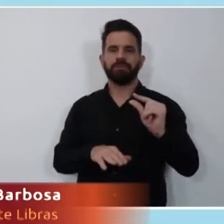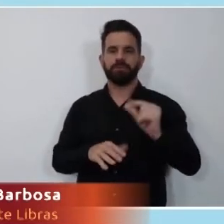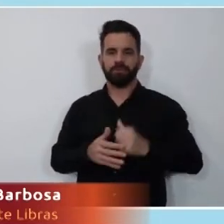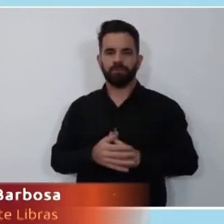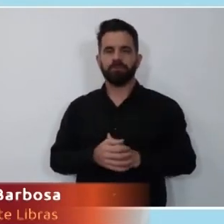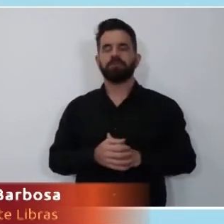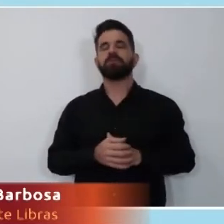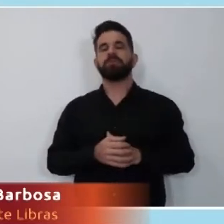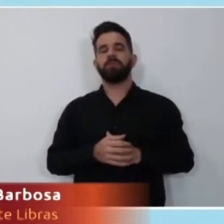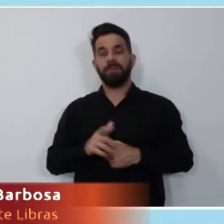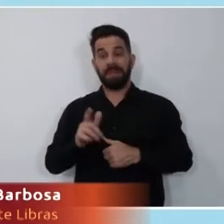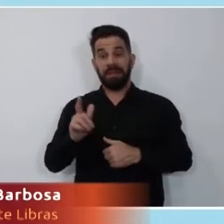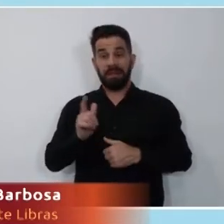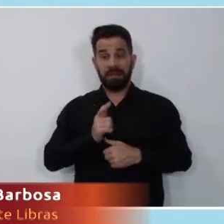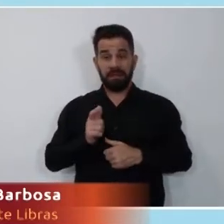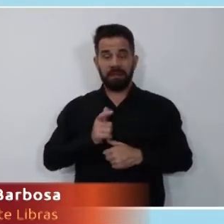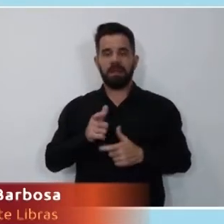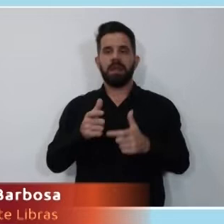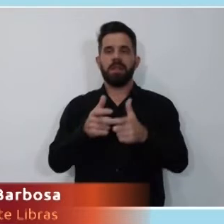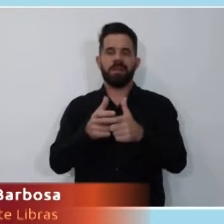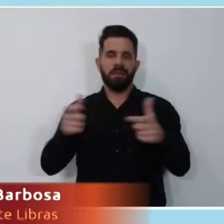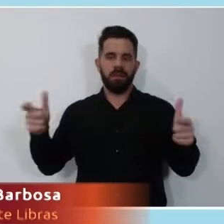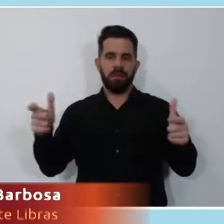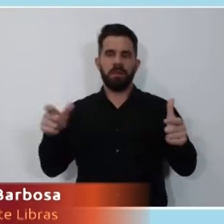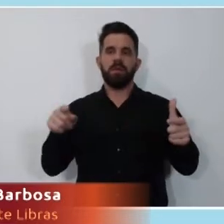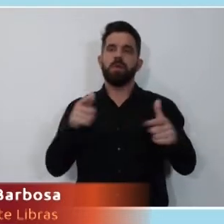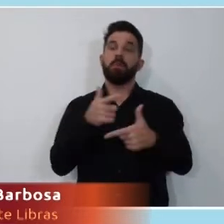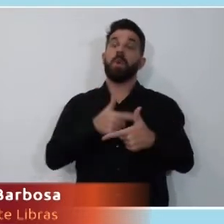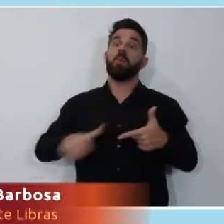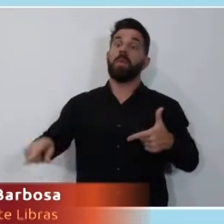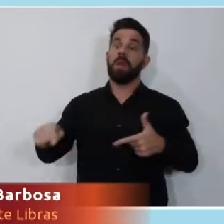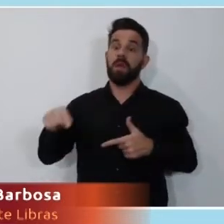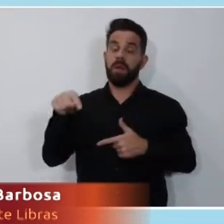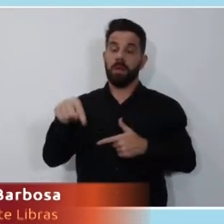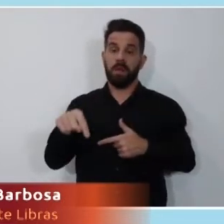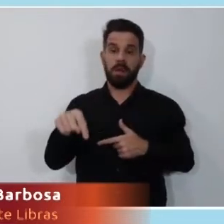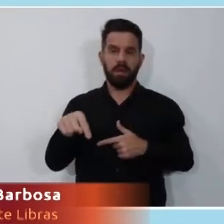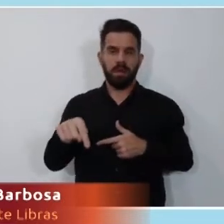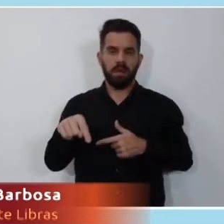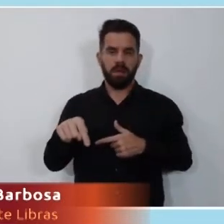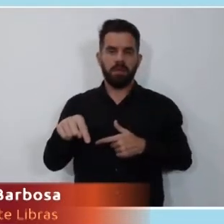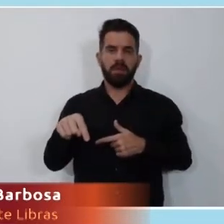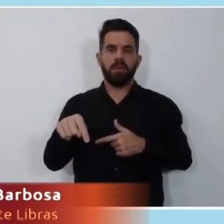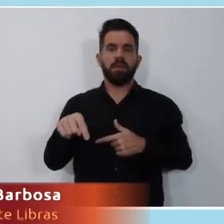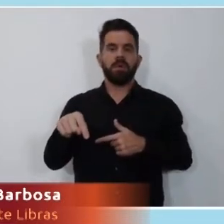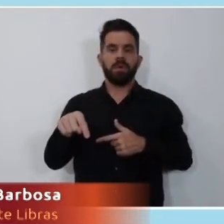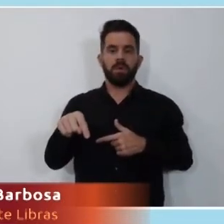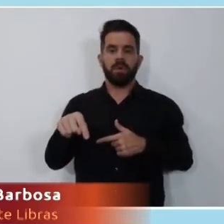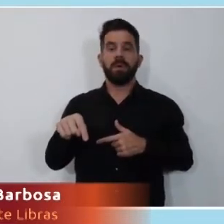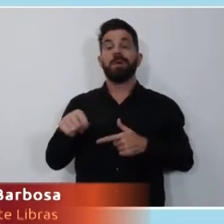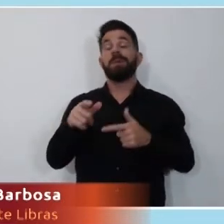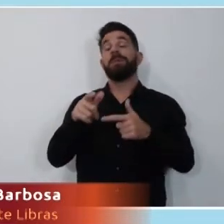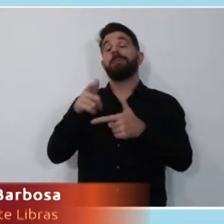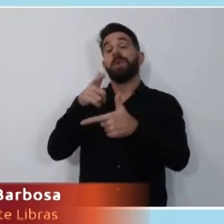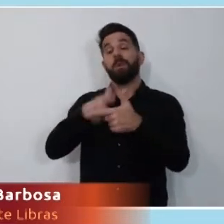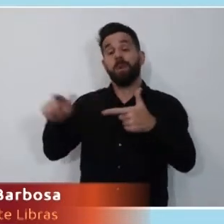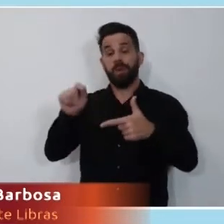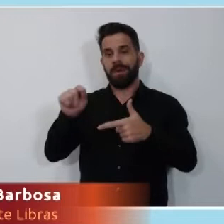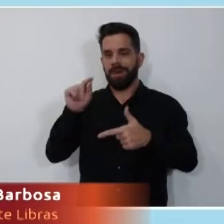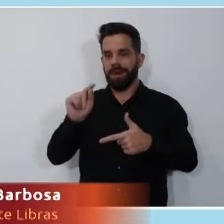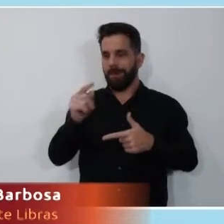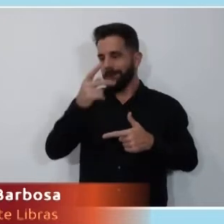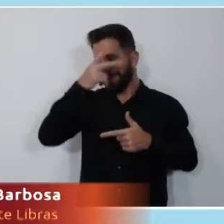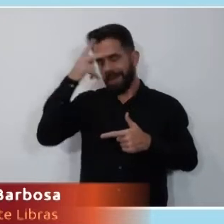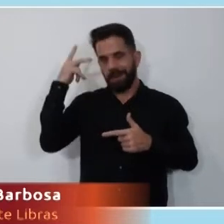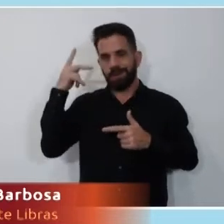urbana que tem avançado bastante na área metropolitana, e, portanto, nós temos mais pessoas morando mais longe da cidade, só que a concentração